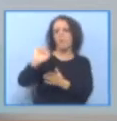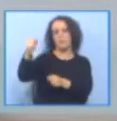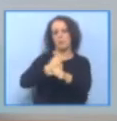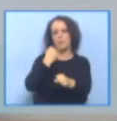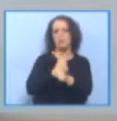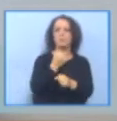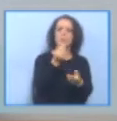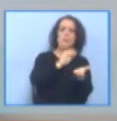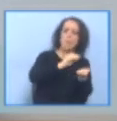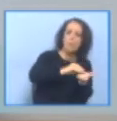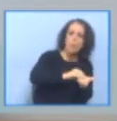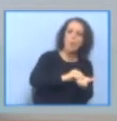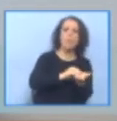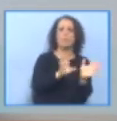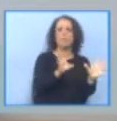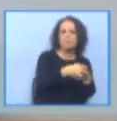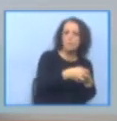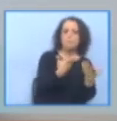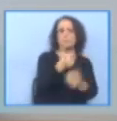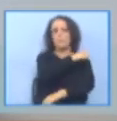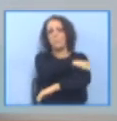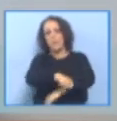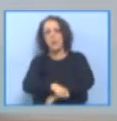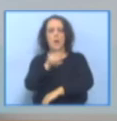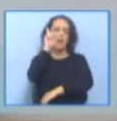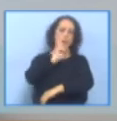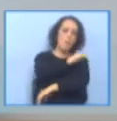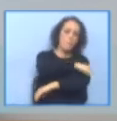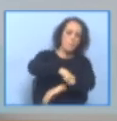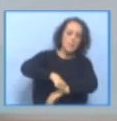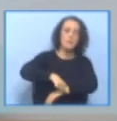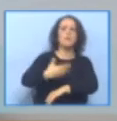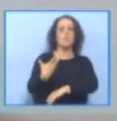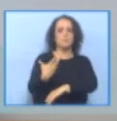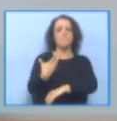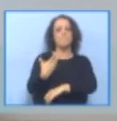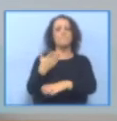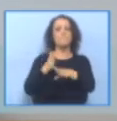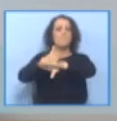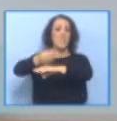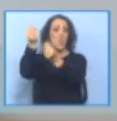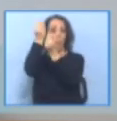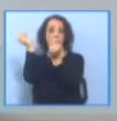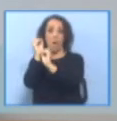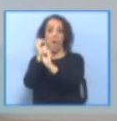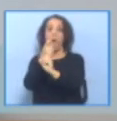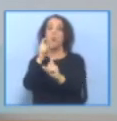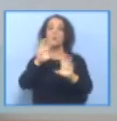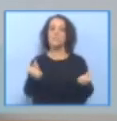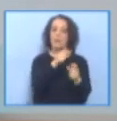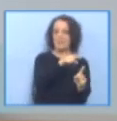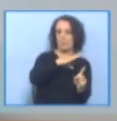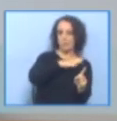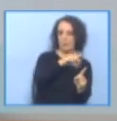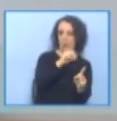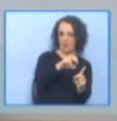mais carenciados, aos rapazes e raparigas que não teriam acesso à educação se não fosse esta ONG.